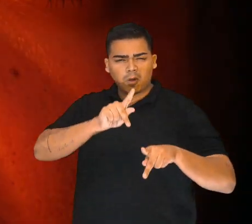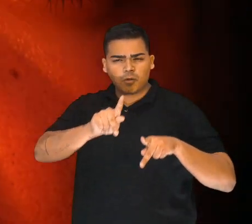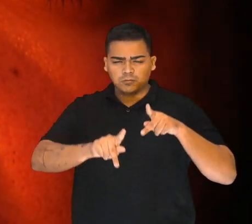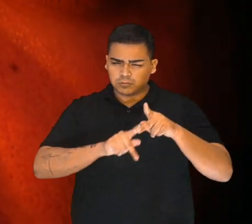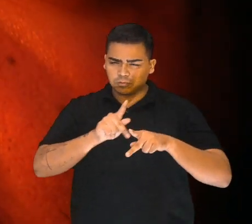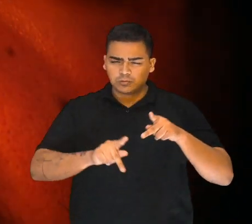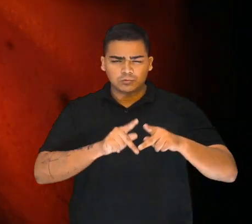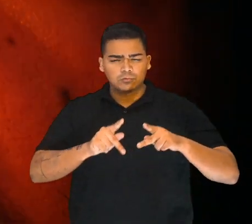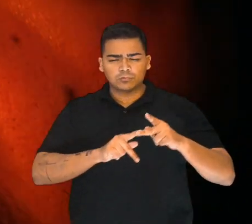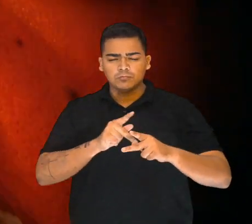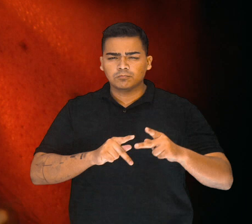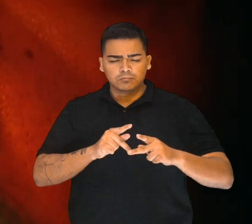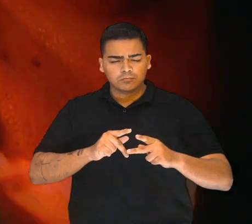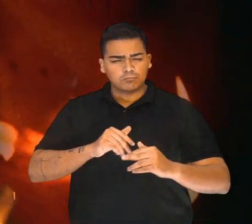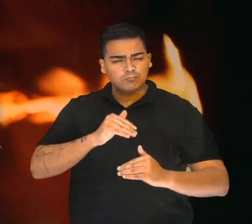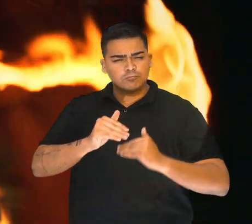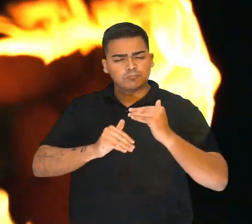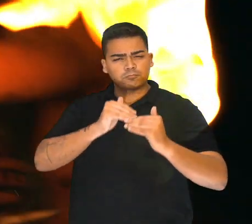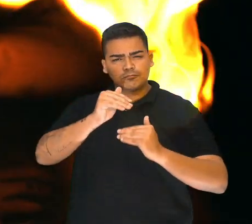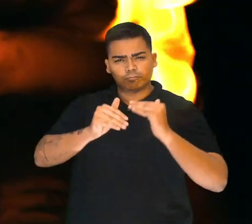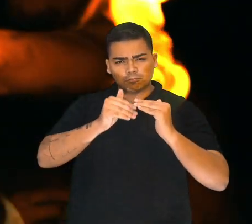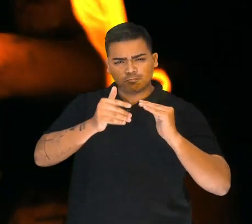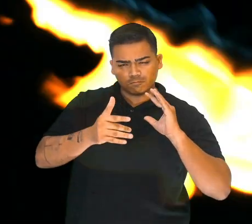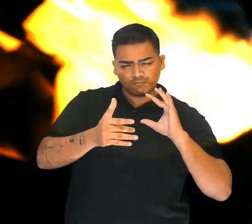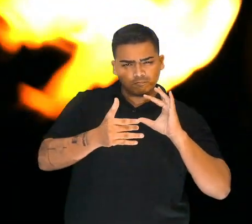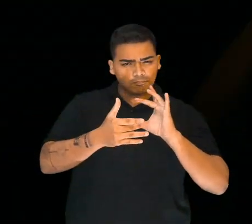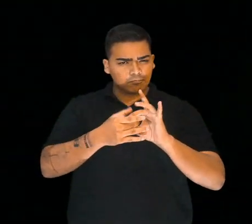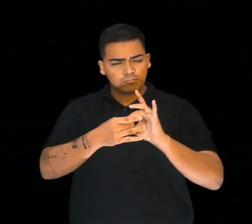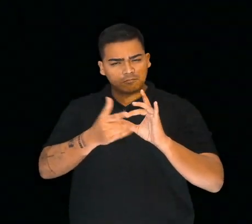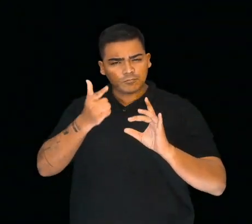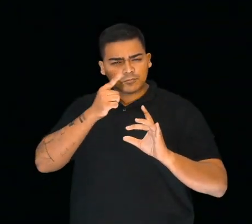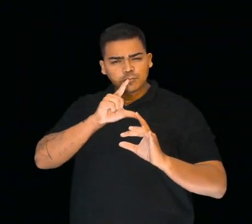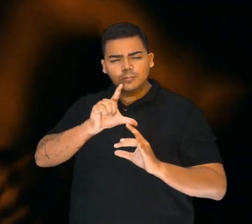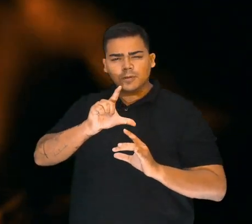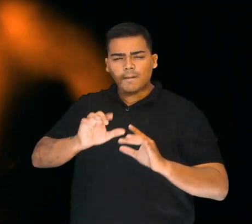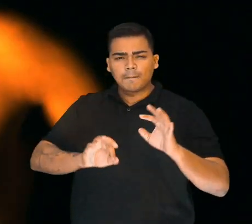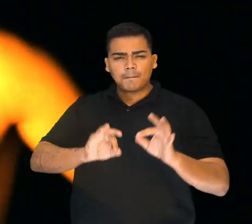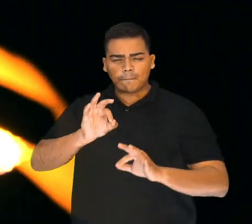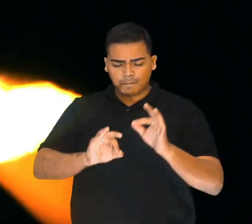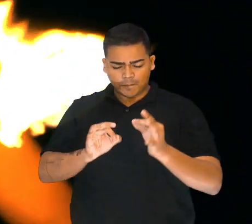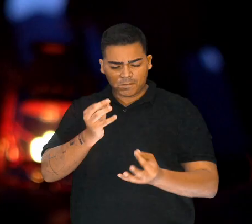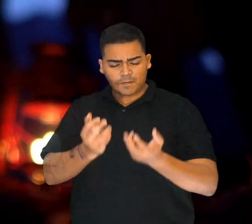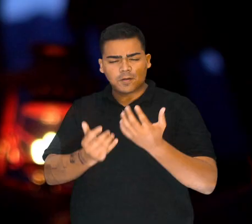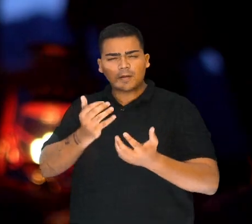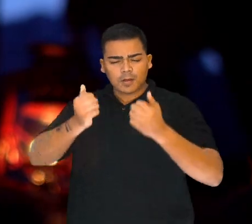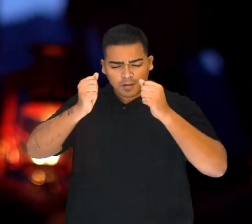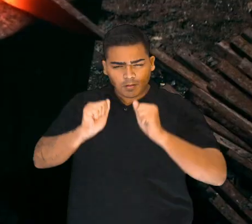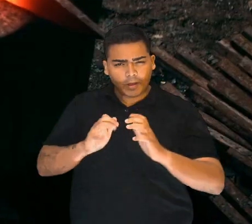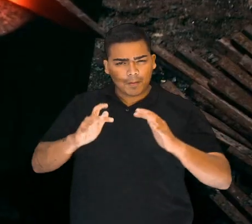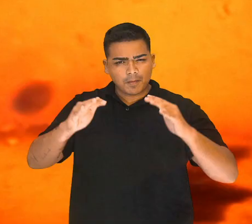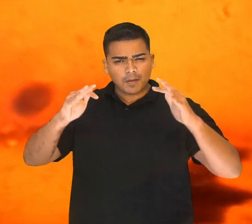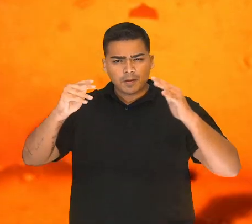Civilizações inteiras foram construídas em torno da nossa habilidade de controlar essa chama que ilumina, que